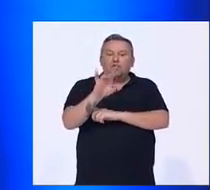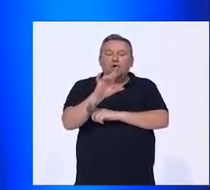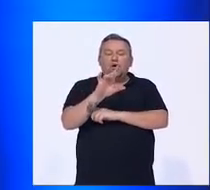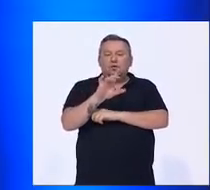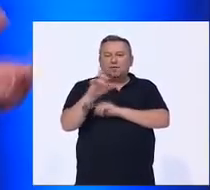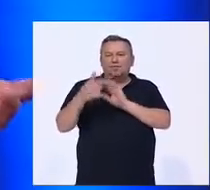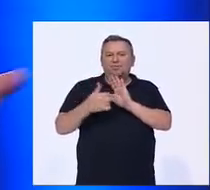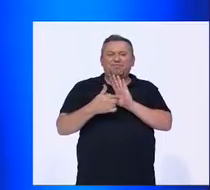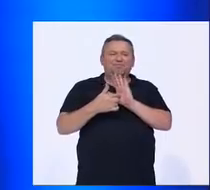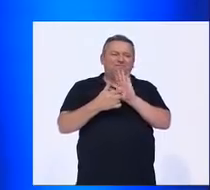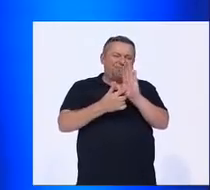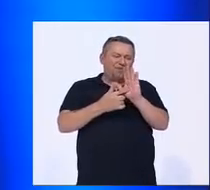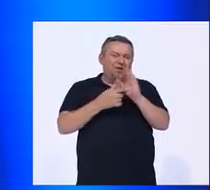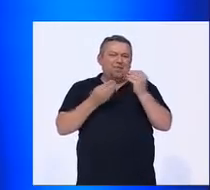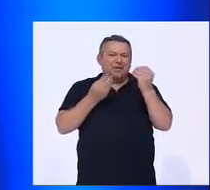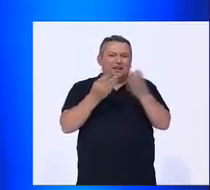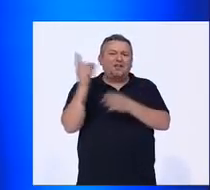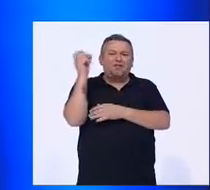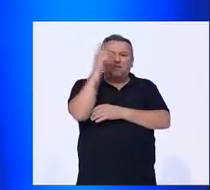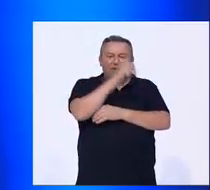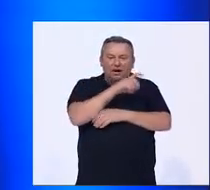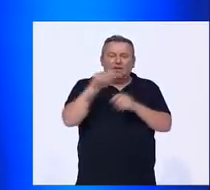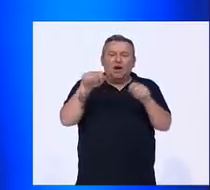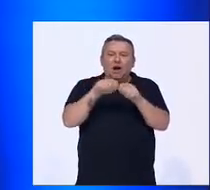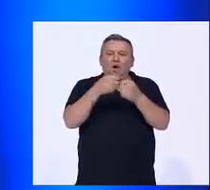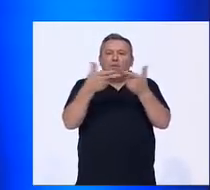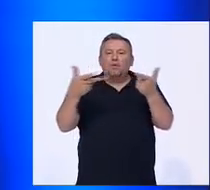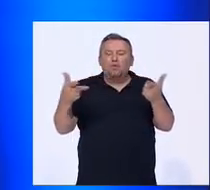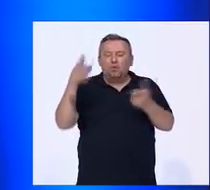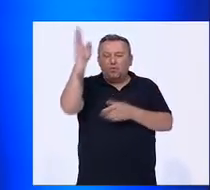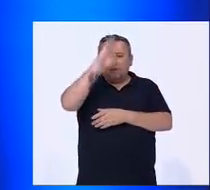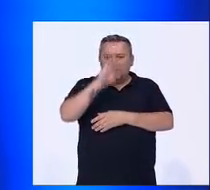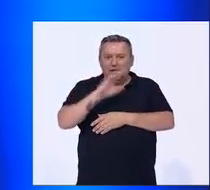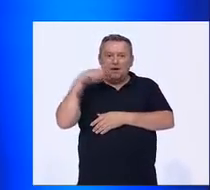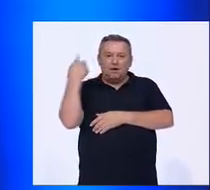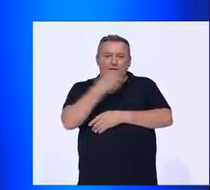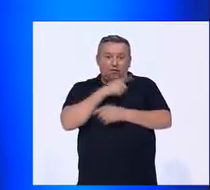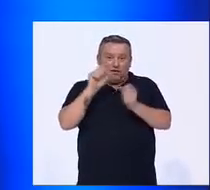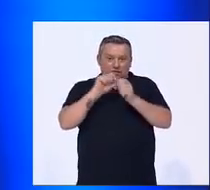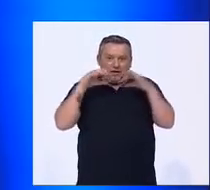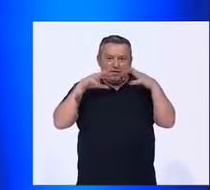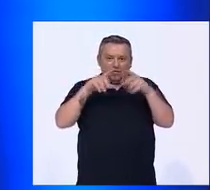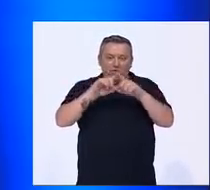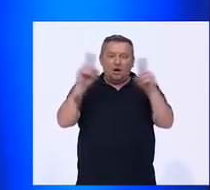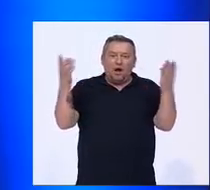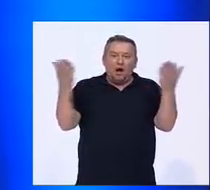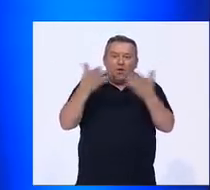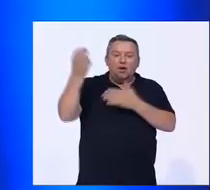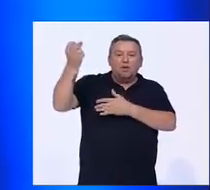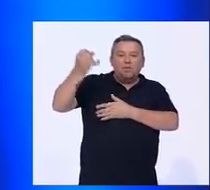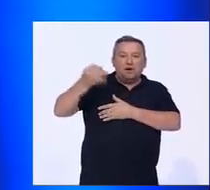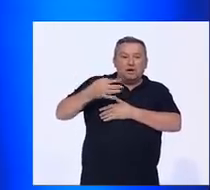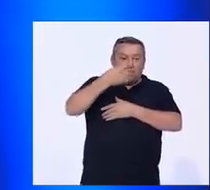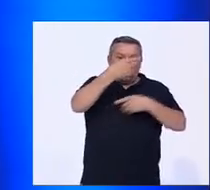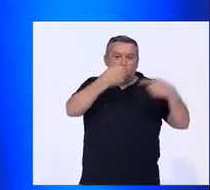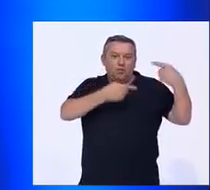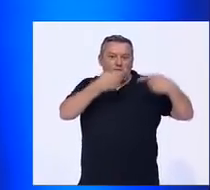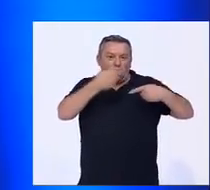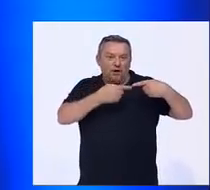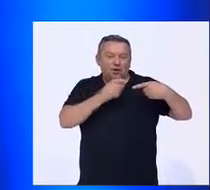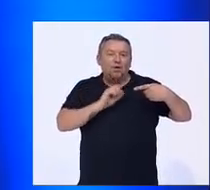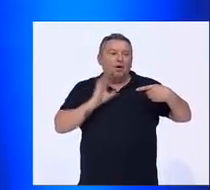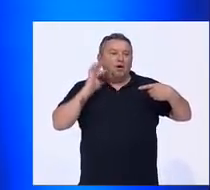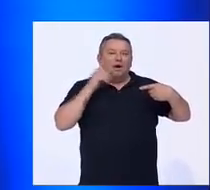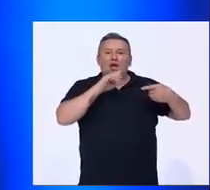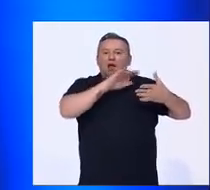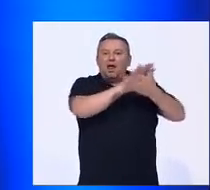pretexto para você criar barreira ao produto brasileiro. E nós fazemos tudo o dever de casa. Agora, a narrativa que o concorrente faz é destruidora.